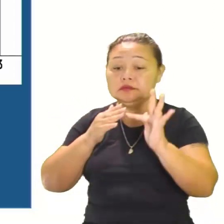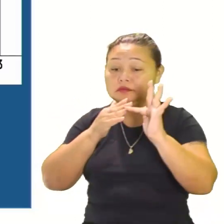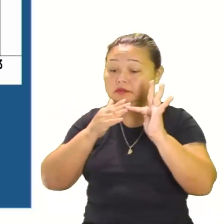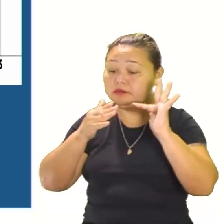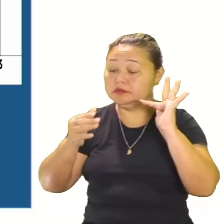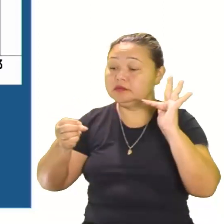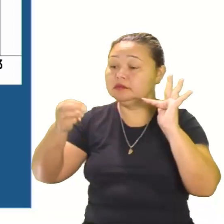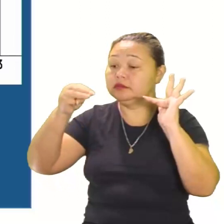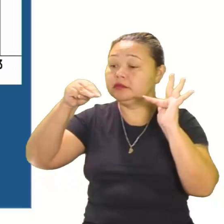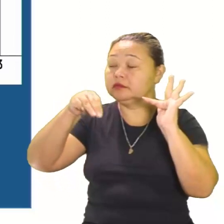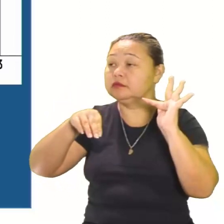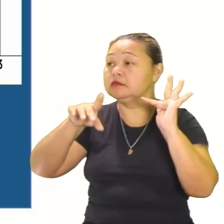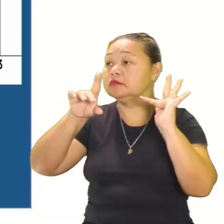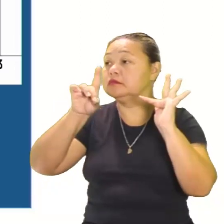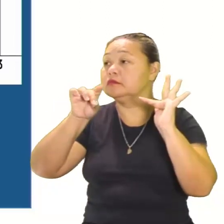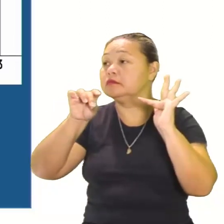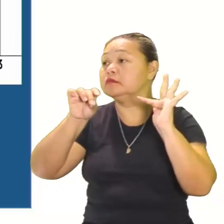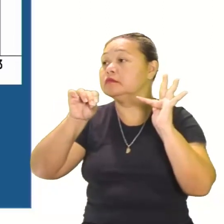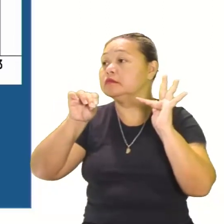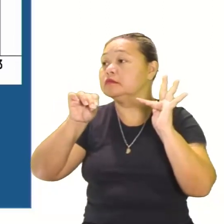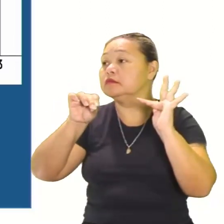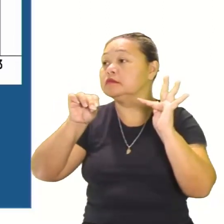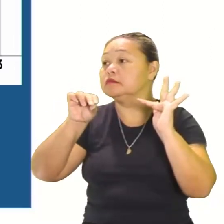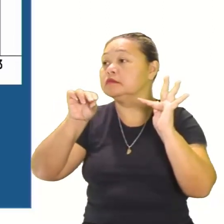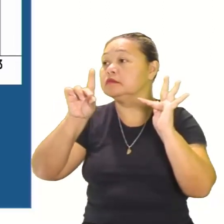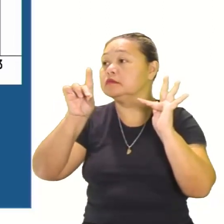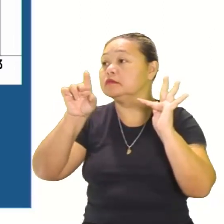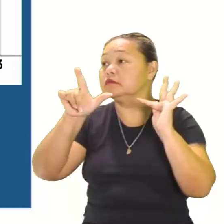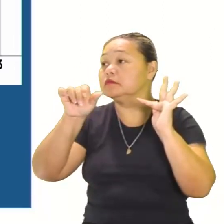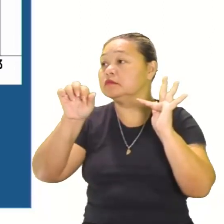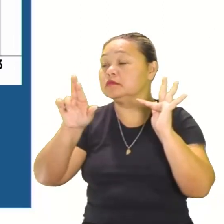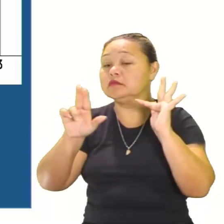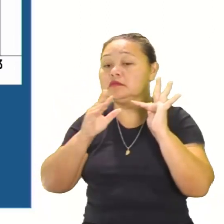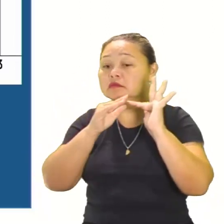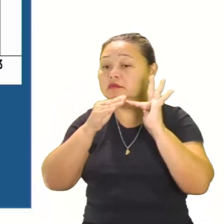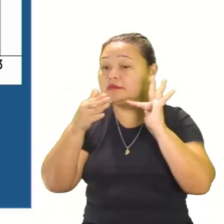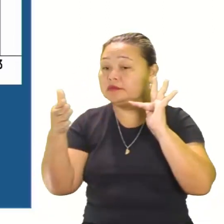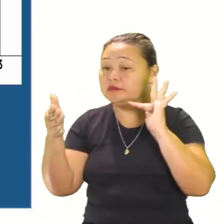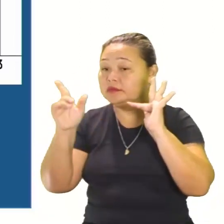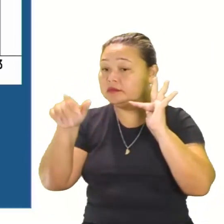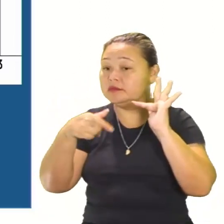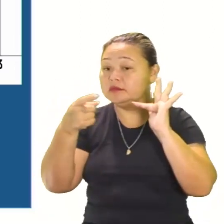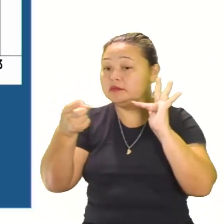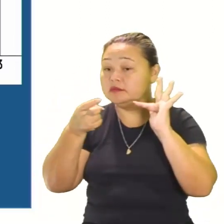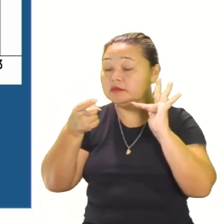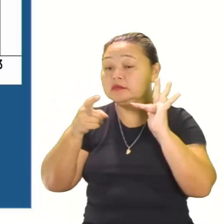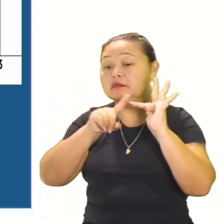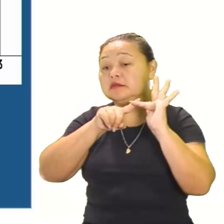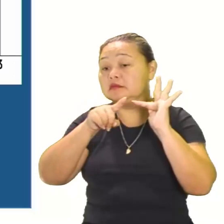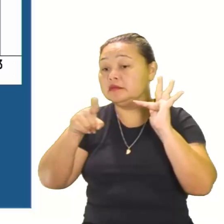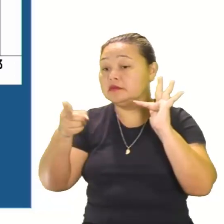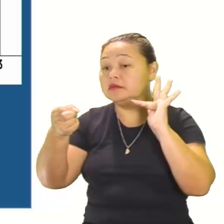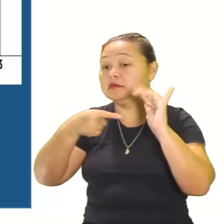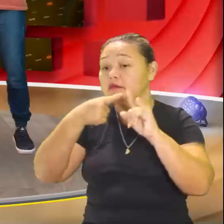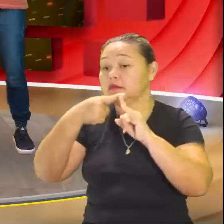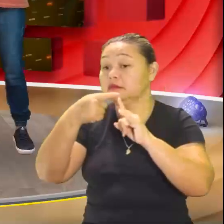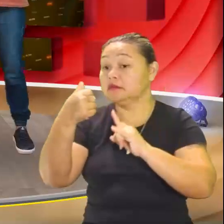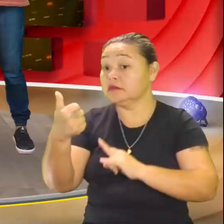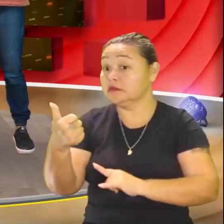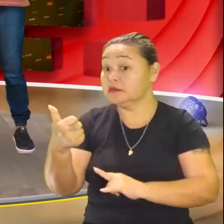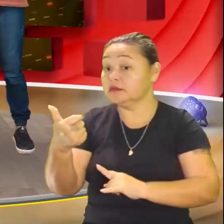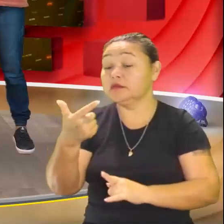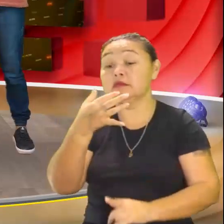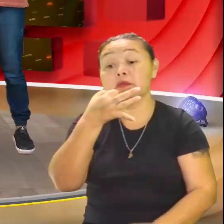função modular. E Agora aí? só precisa saber qual dessas. Qual das aí. duas, né? É só módulo de X ou módulo de X mais 1? O que vocês